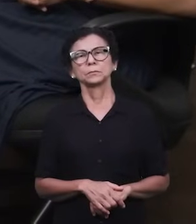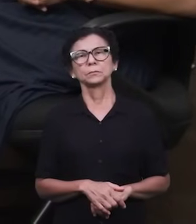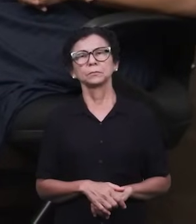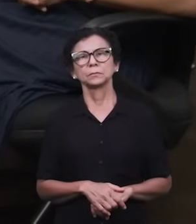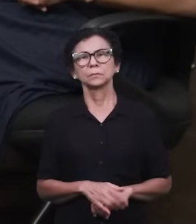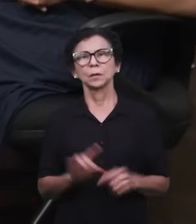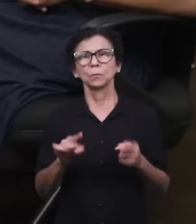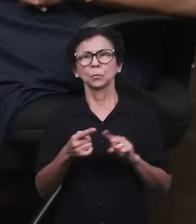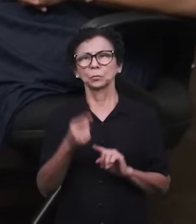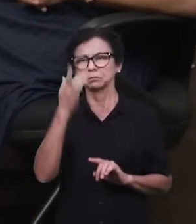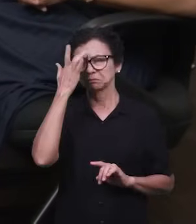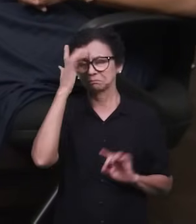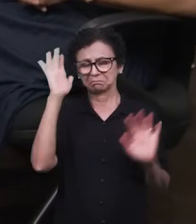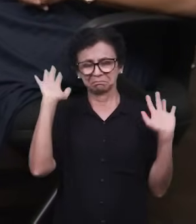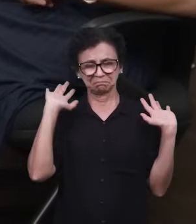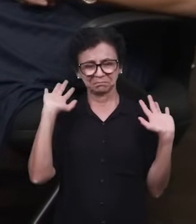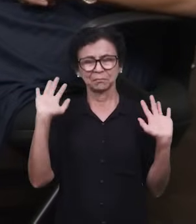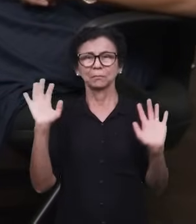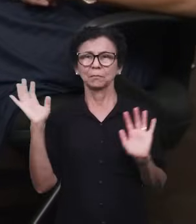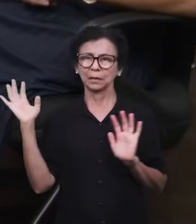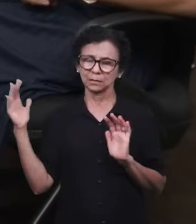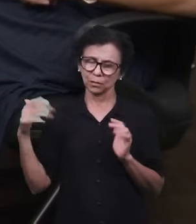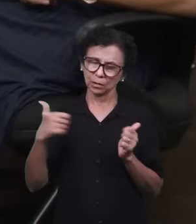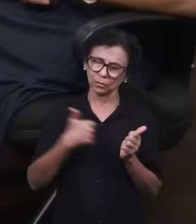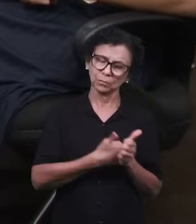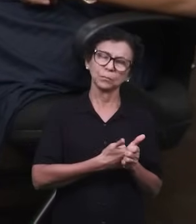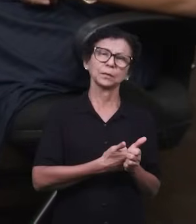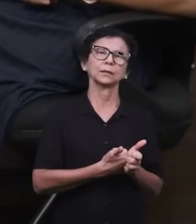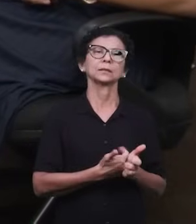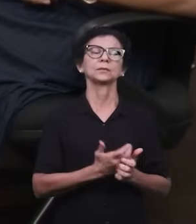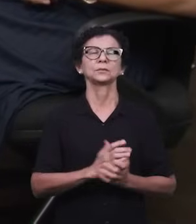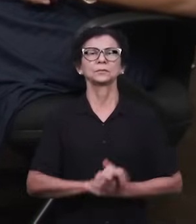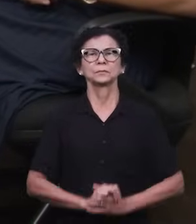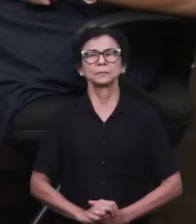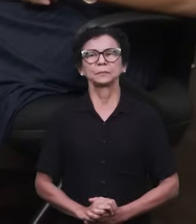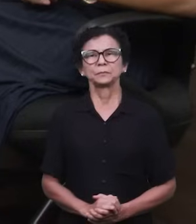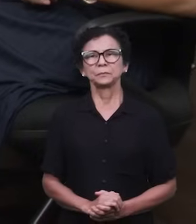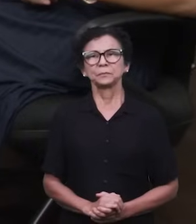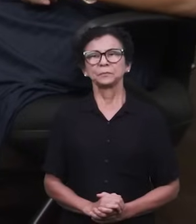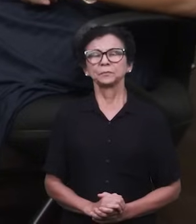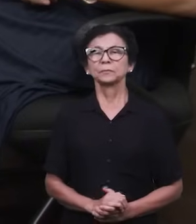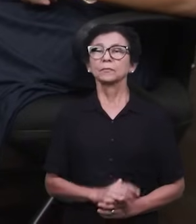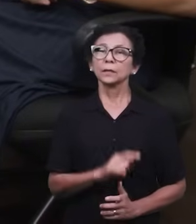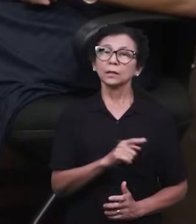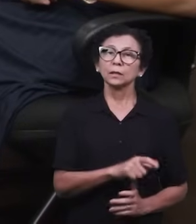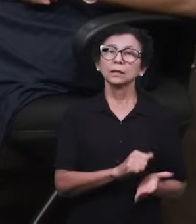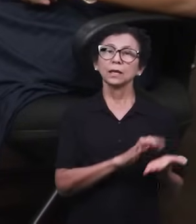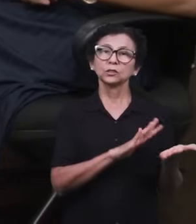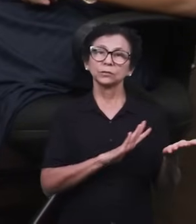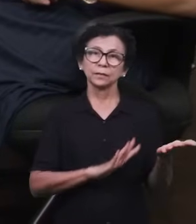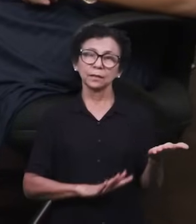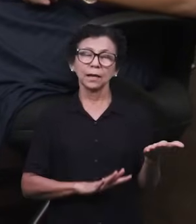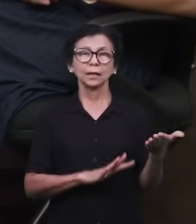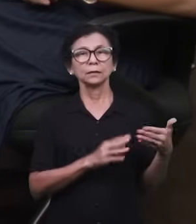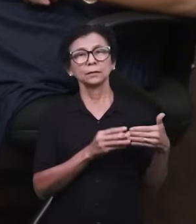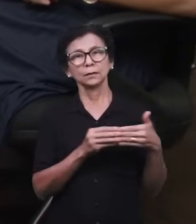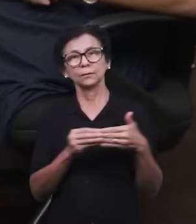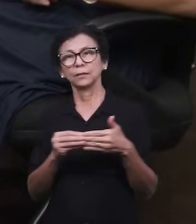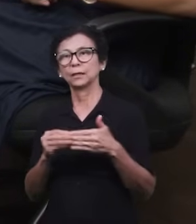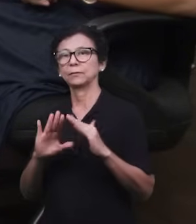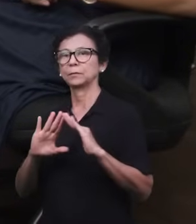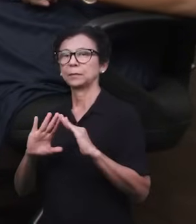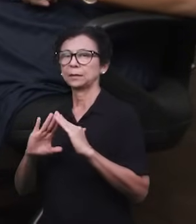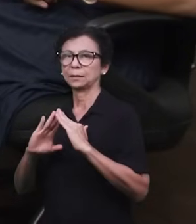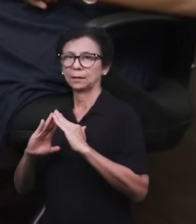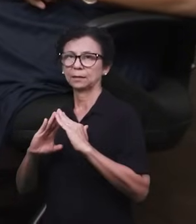que os pianistas da igreja têm à disposição no departamento de louvor, tem a partitura completa do piano